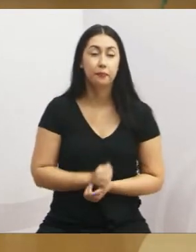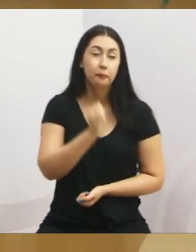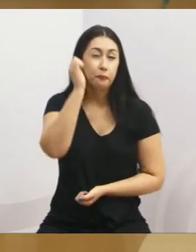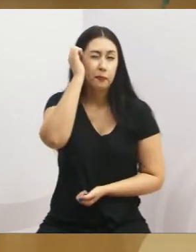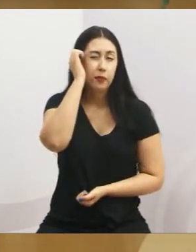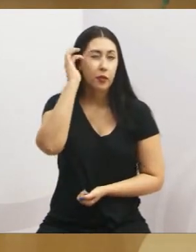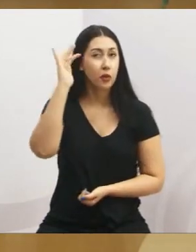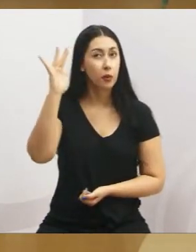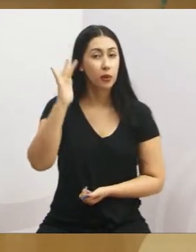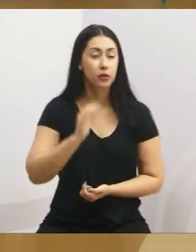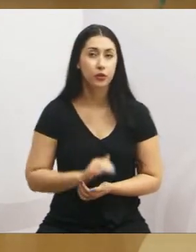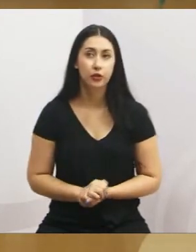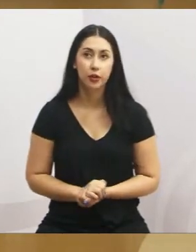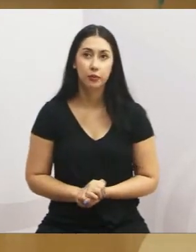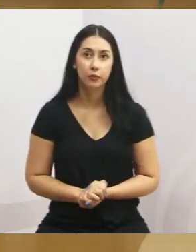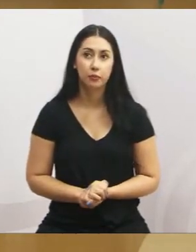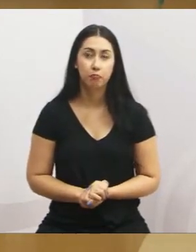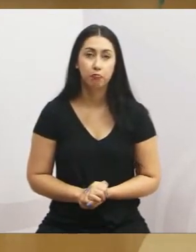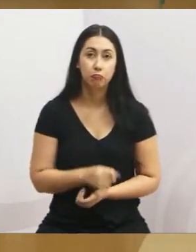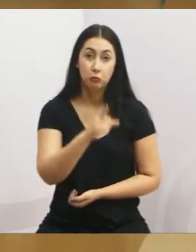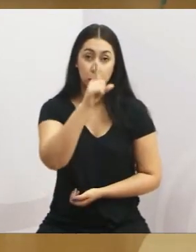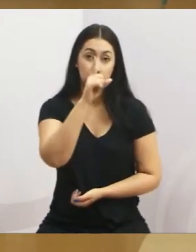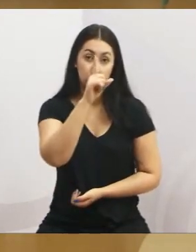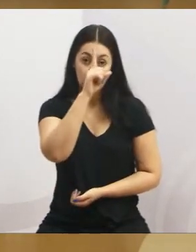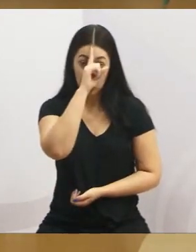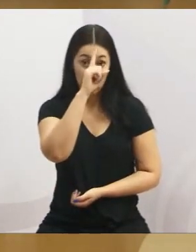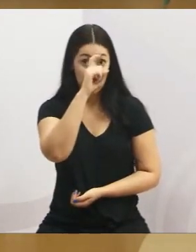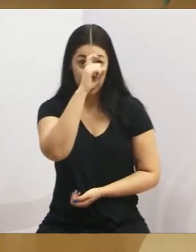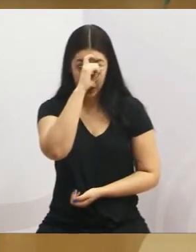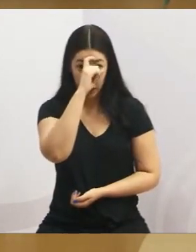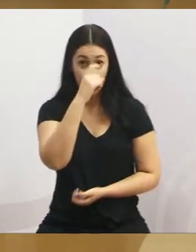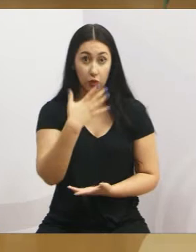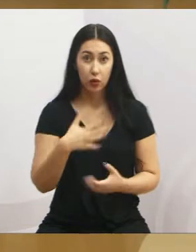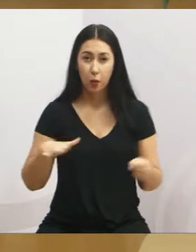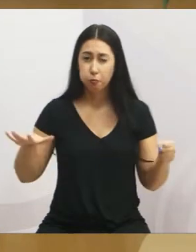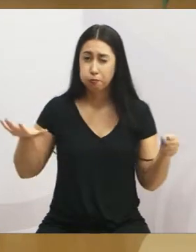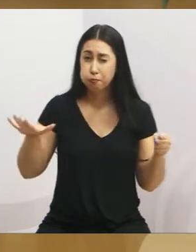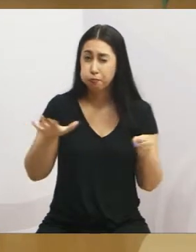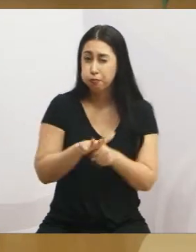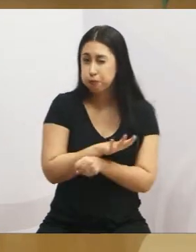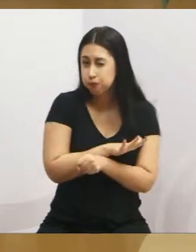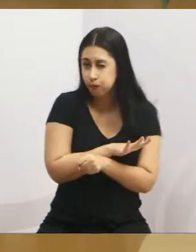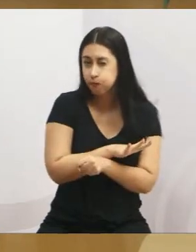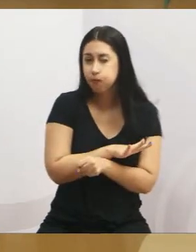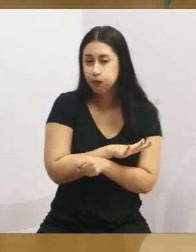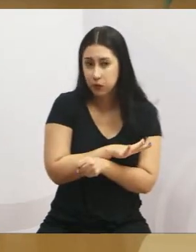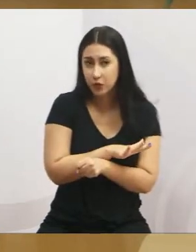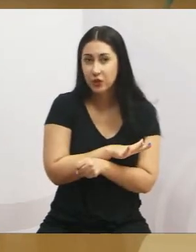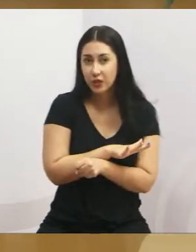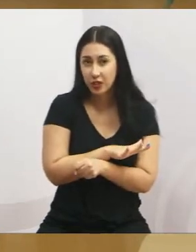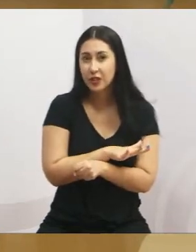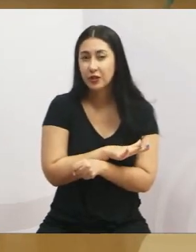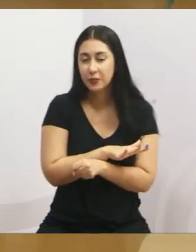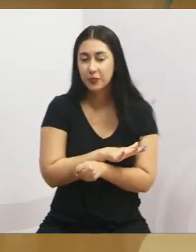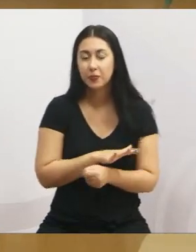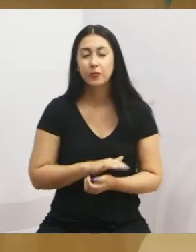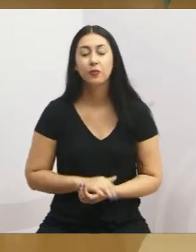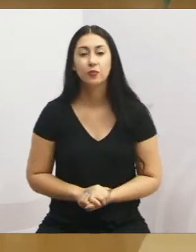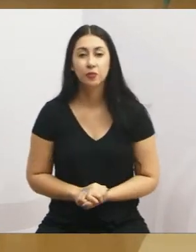Imaginemos que os hospitais estão mais lotados, sendo mais